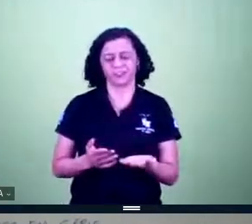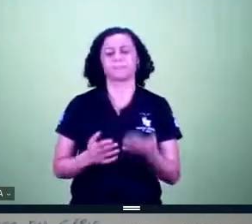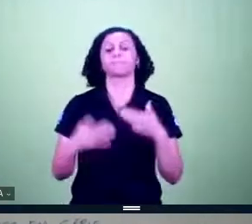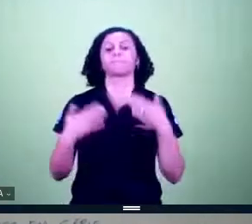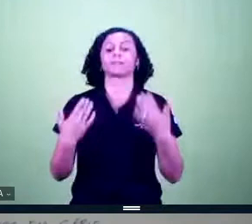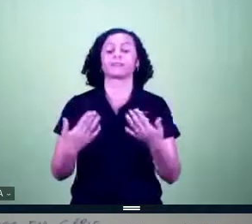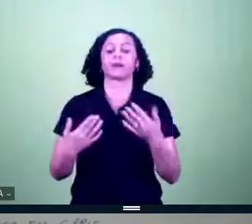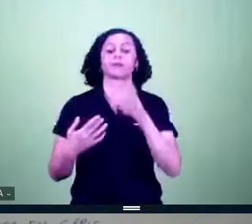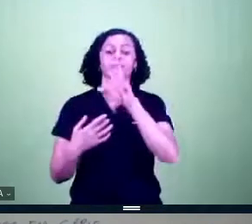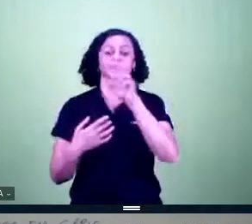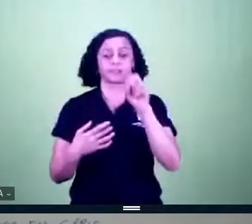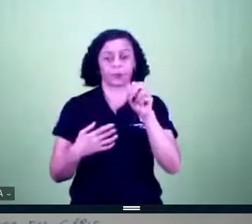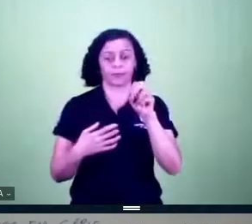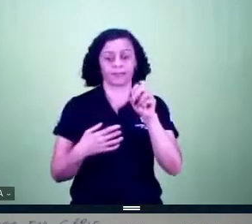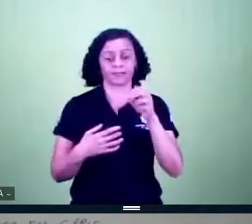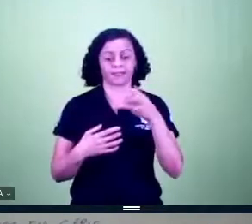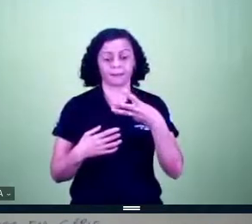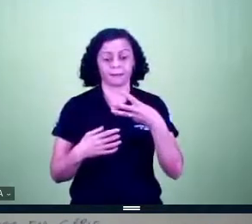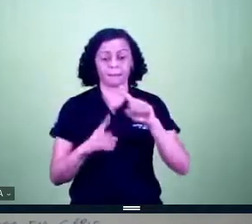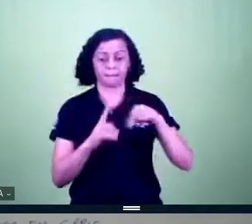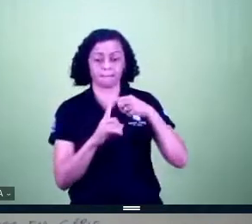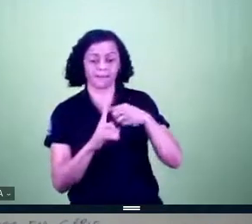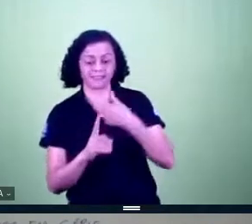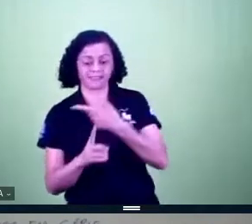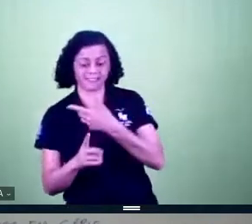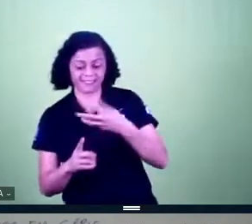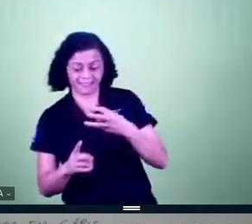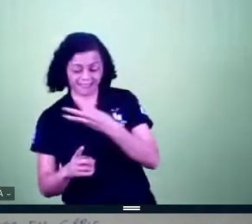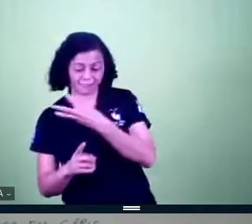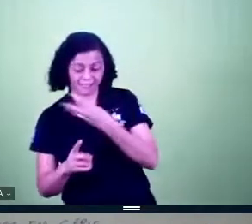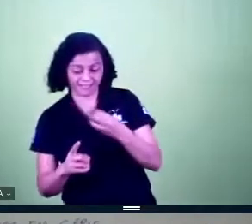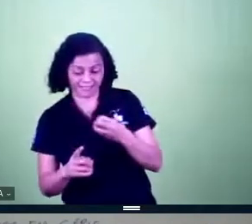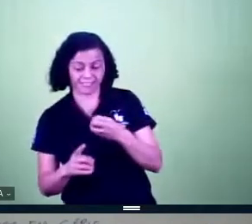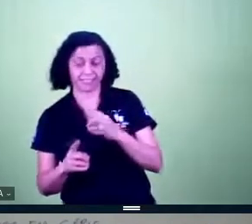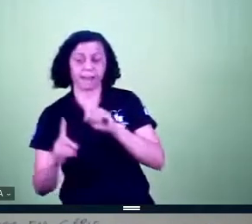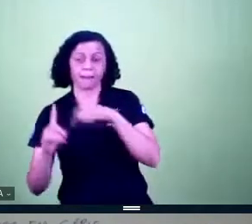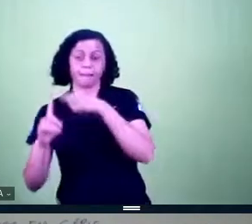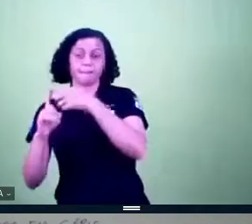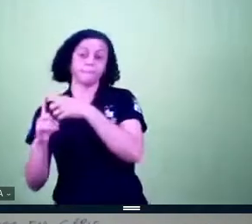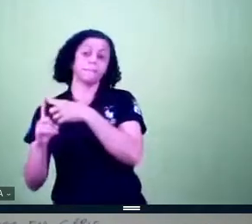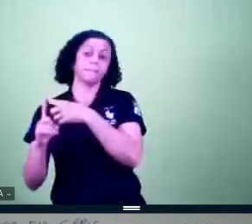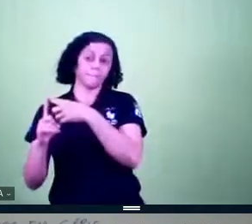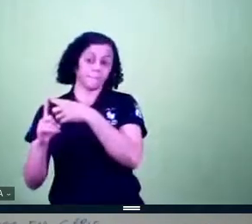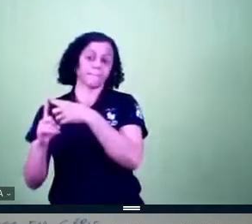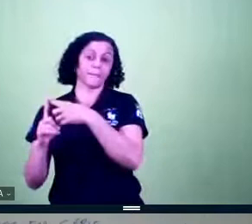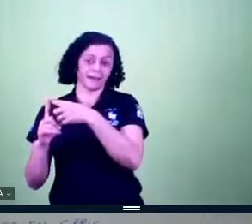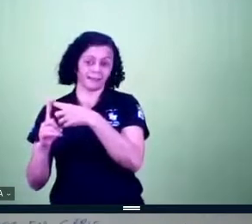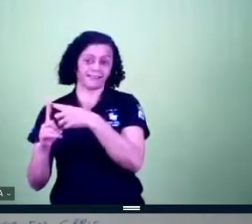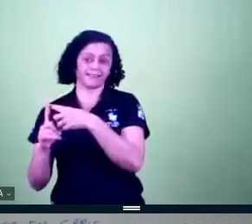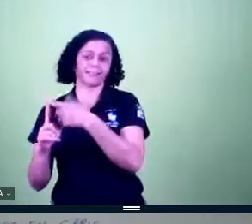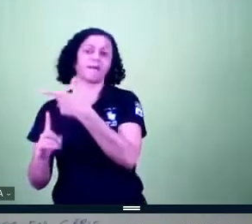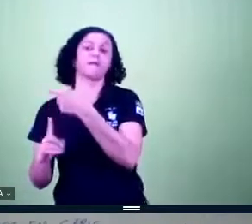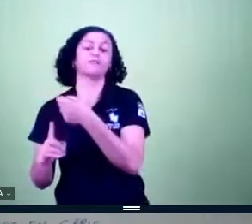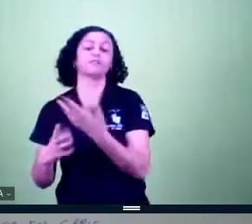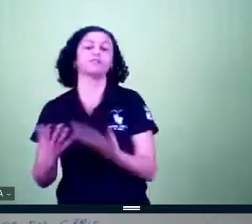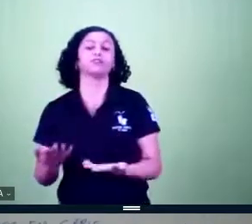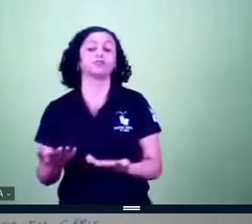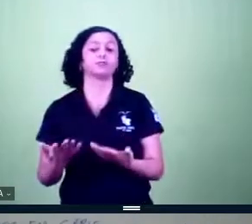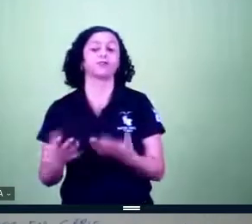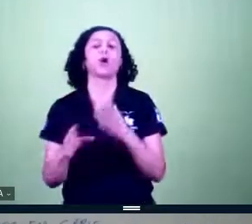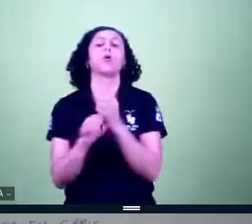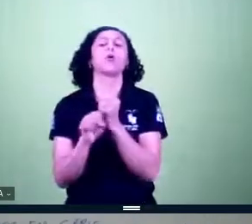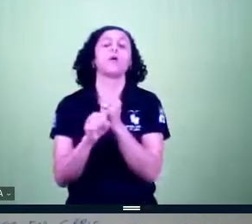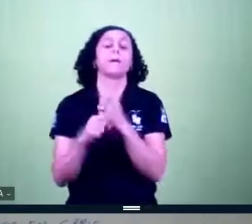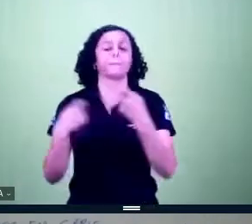volts, tem que dar 100 volts. Aí fica a dica, né? Hashtag aí fica a dica do professor Riane.